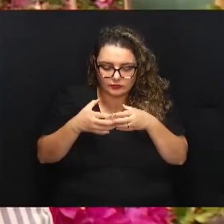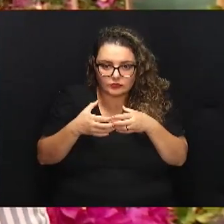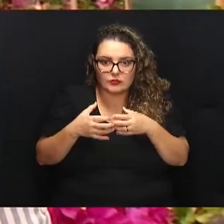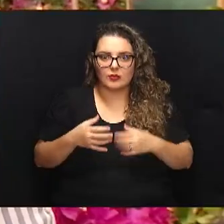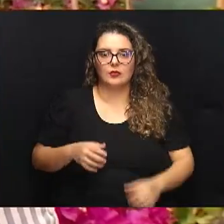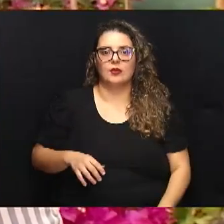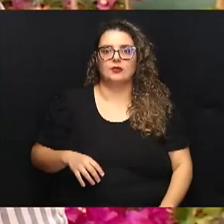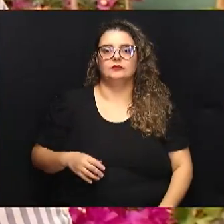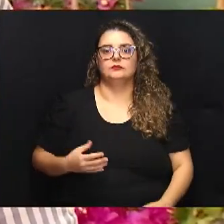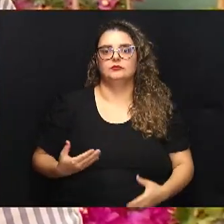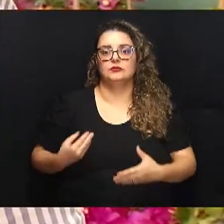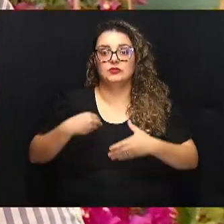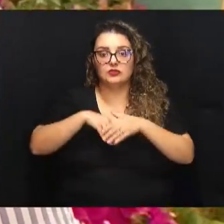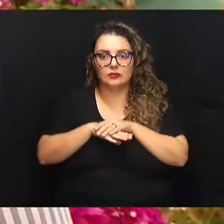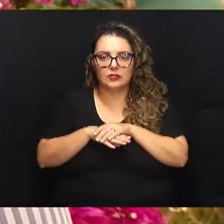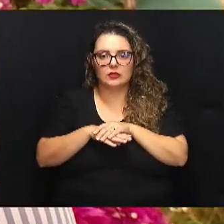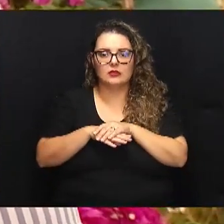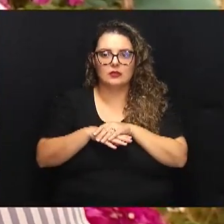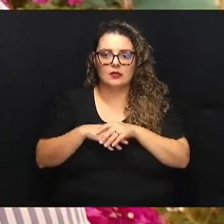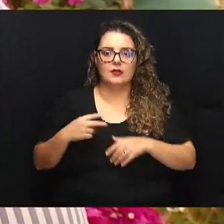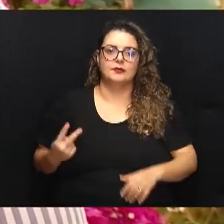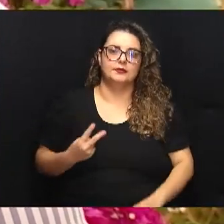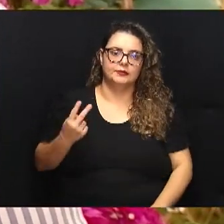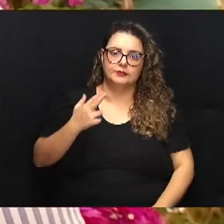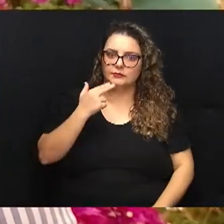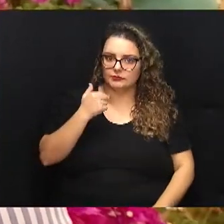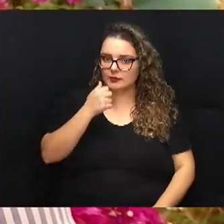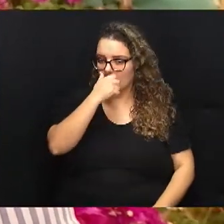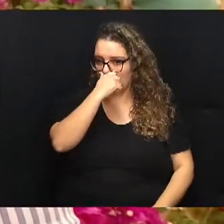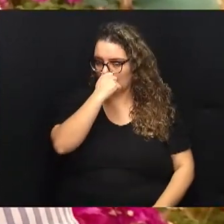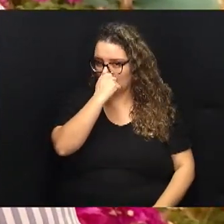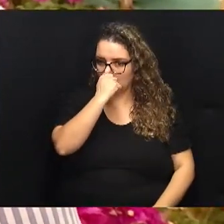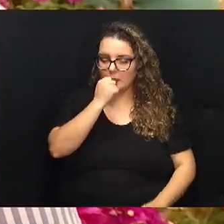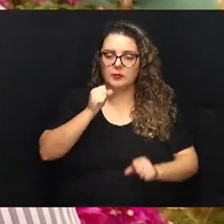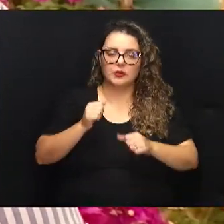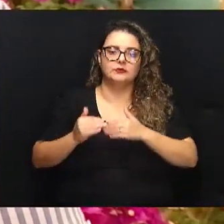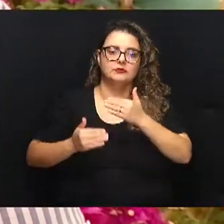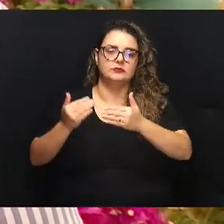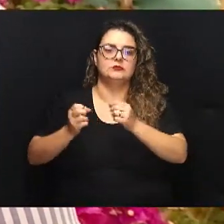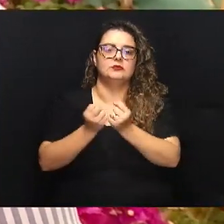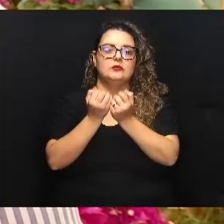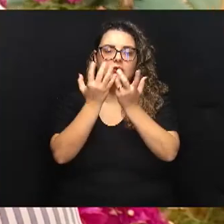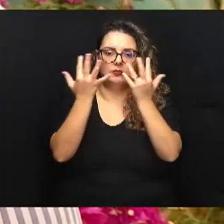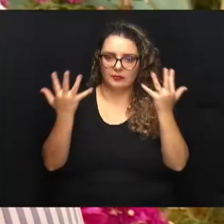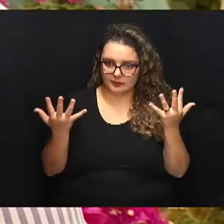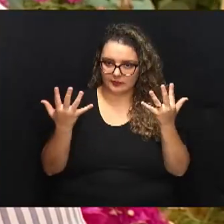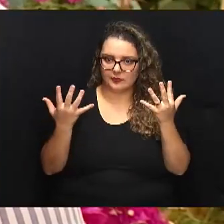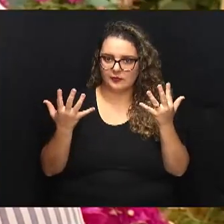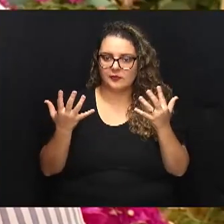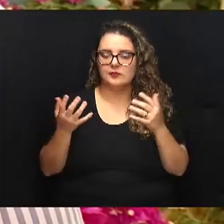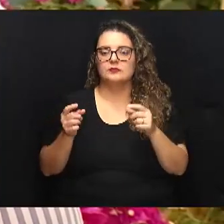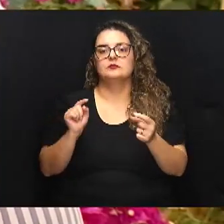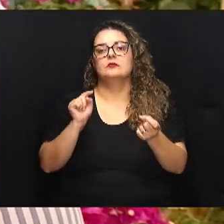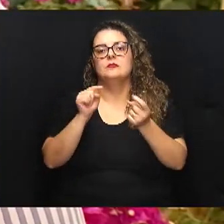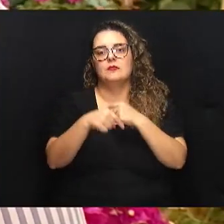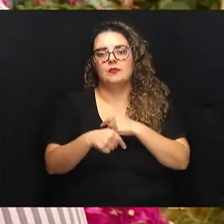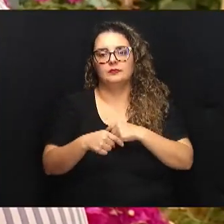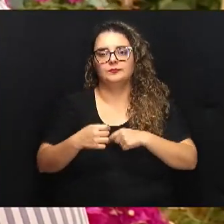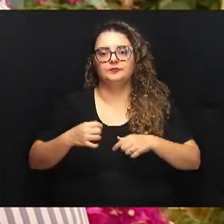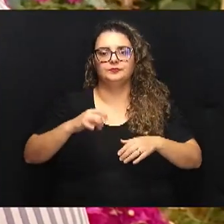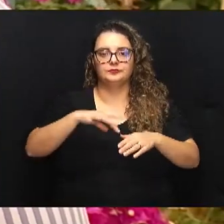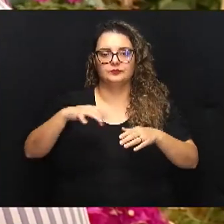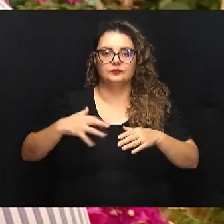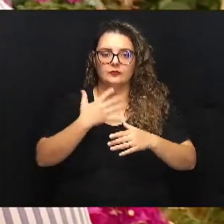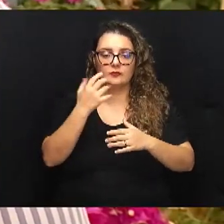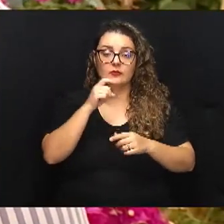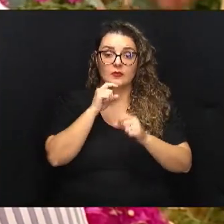resguardo de vitaminas, para ela poder mais para frente eclodir. No contrário das plantas de inverno que